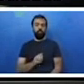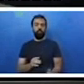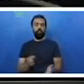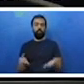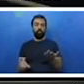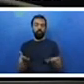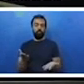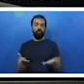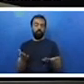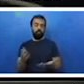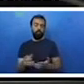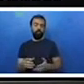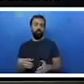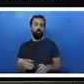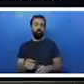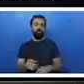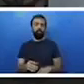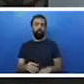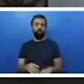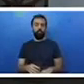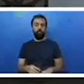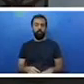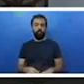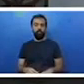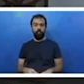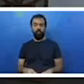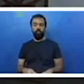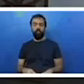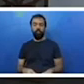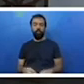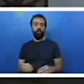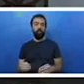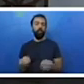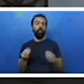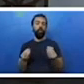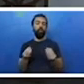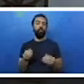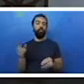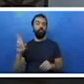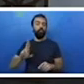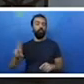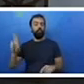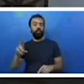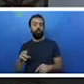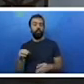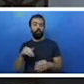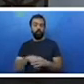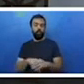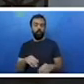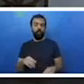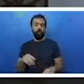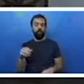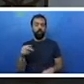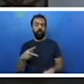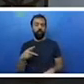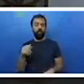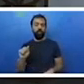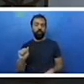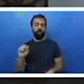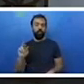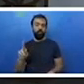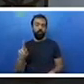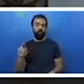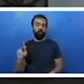Aonde que essas capacidades físicas se encaixam na movimentação do parkour? Então iremos relacionar agora as